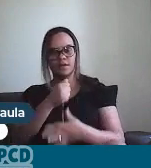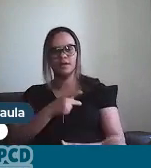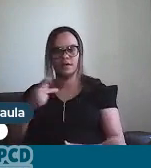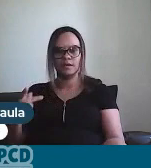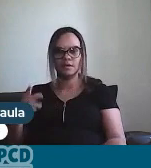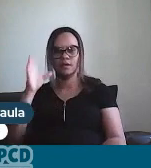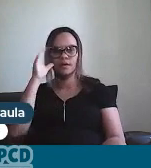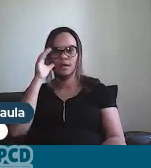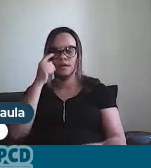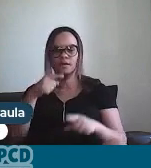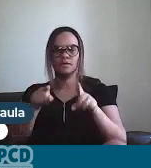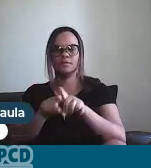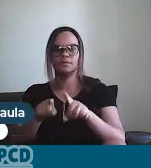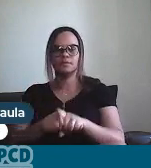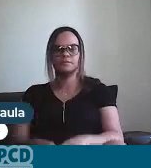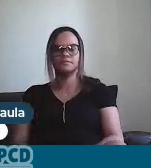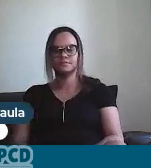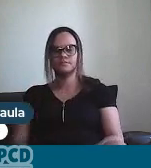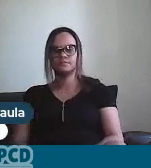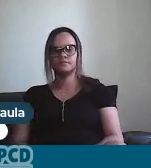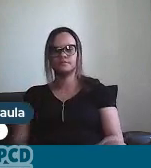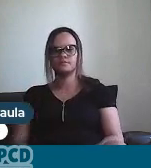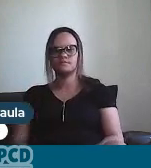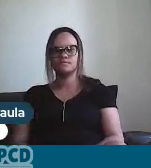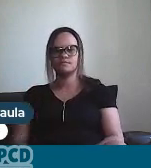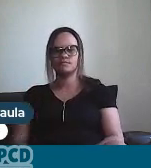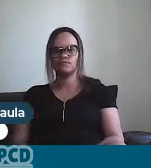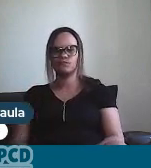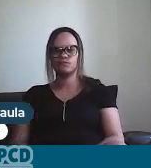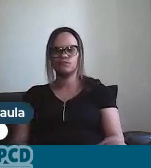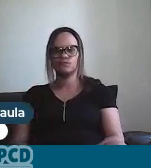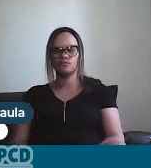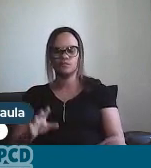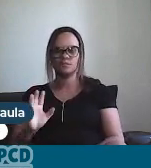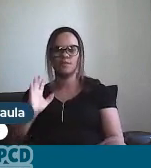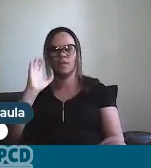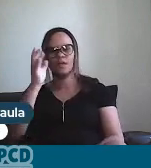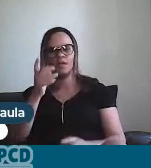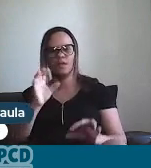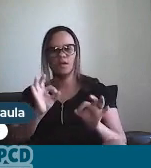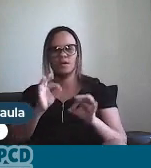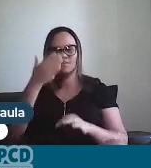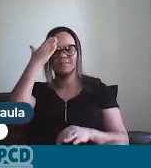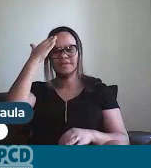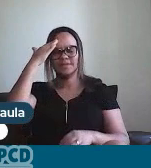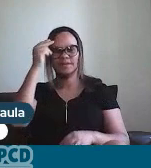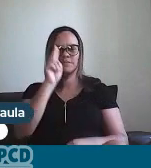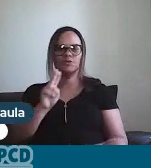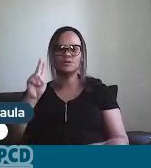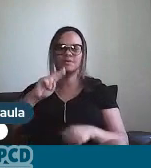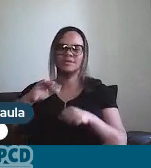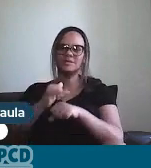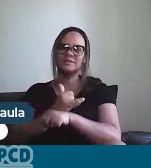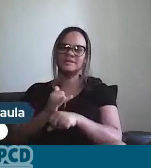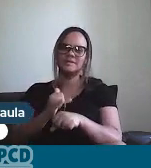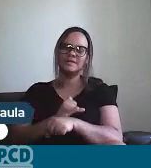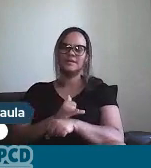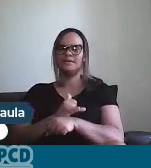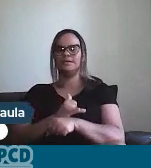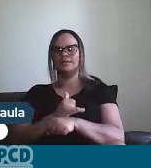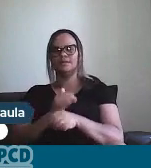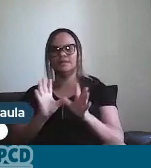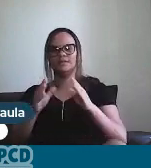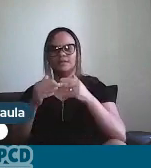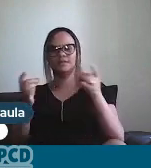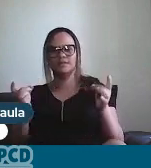servidor também, né? Não só na iniciativa privada. E acontecia esse problema do pessoal não saber usar o instrumento. Então, eu tive algumas turmas